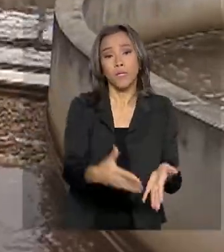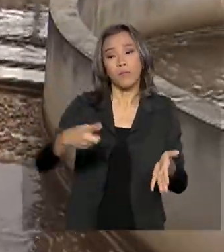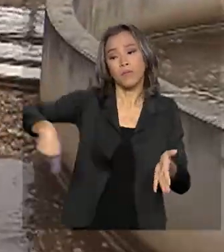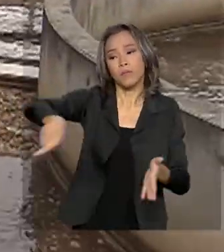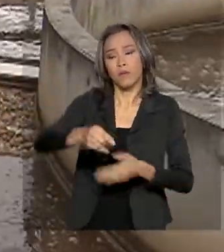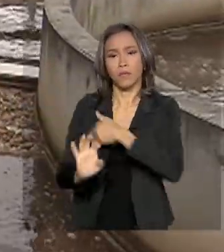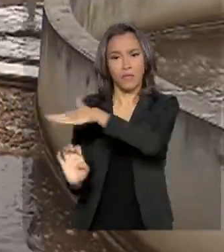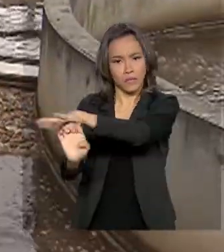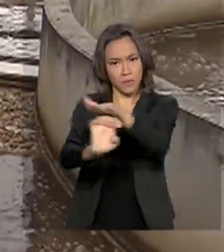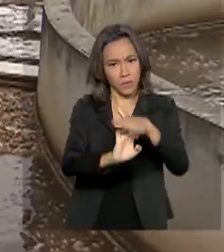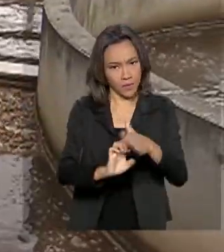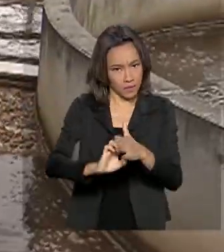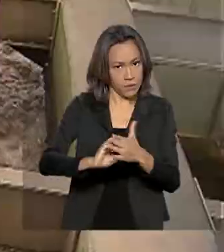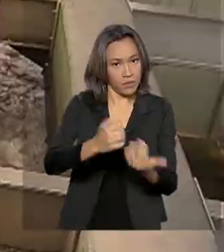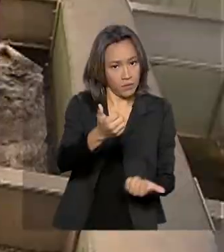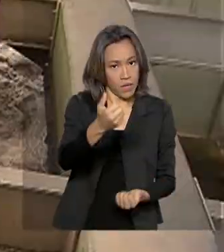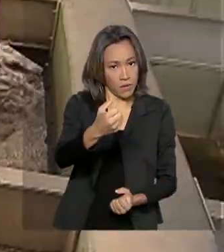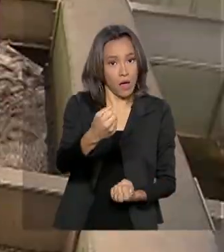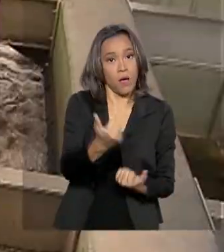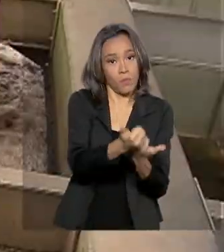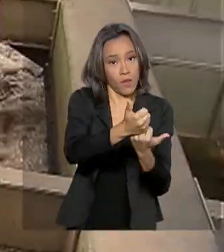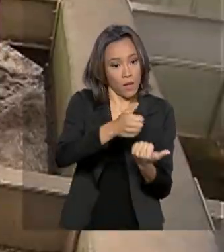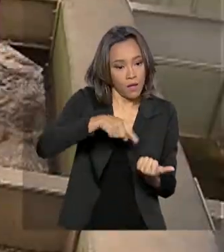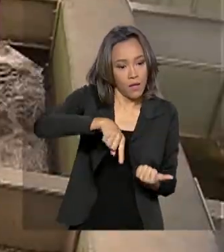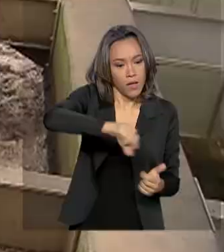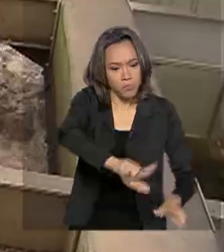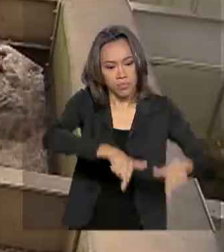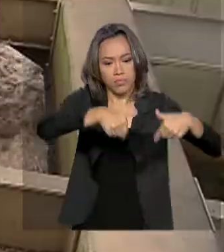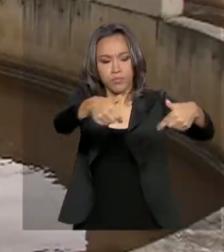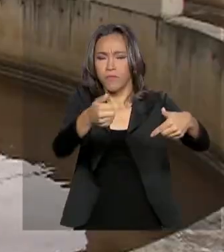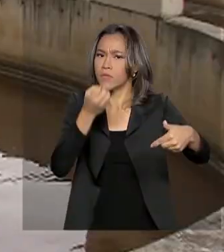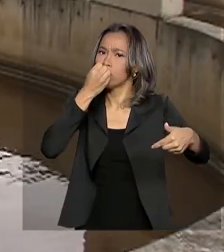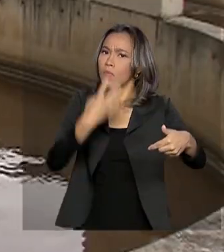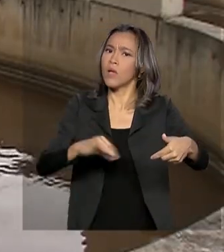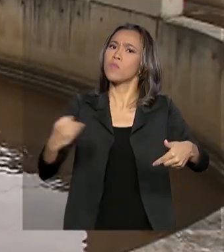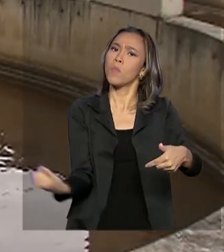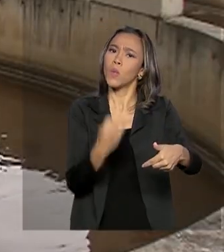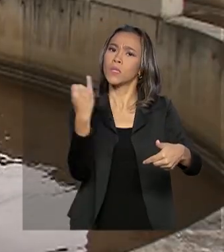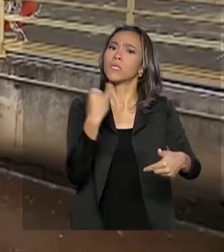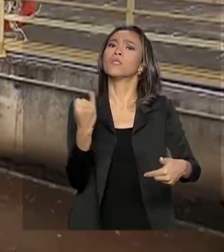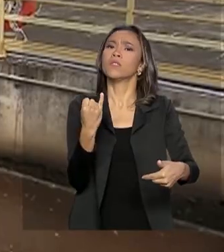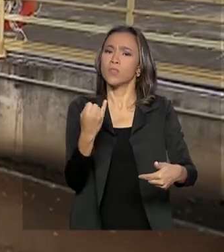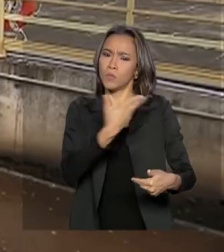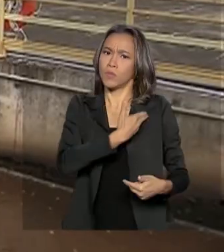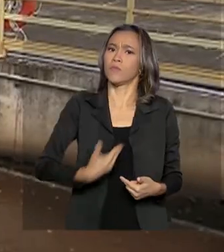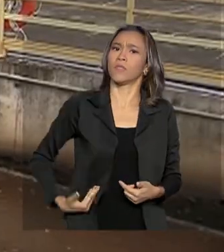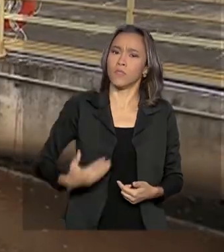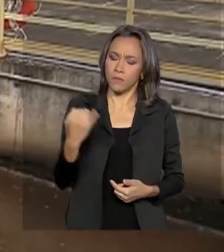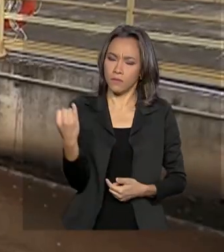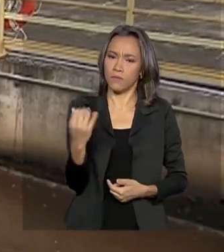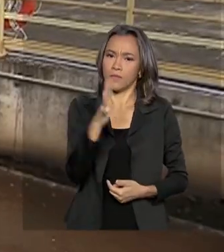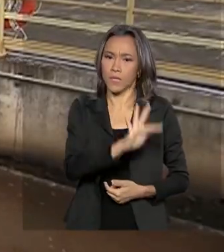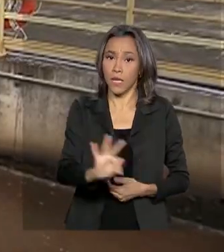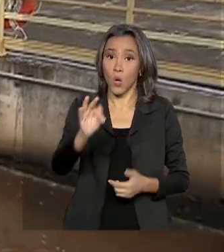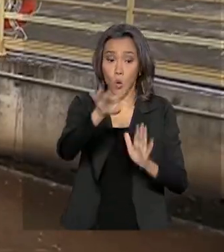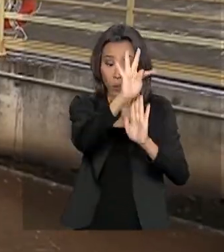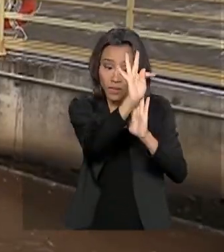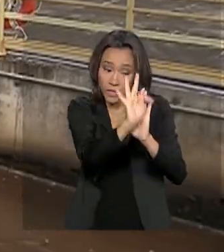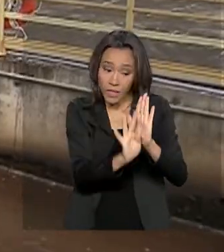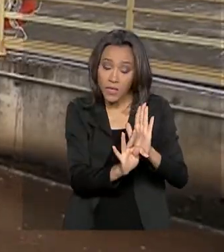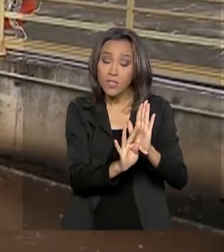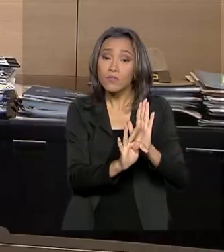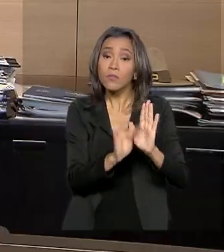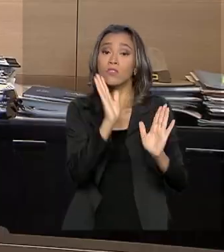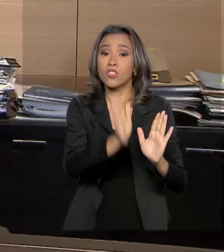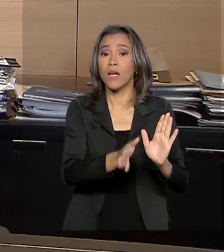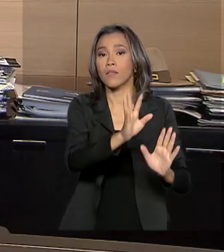na prestação de serviços, vai ser um importante aliado do governo federal. O texto está em tramitação no